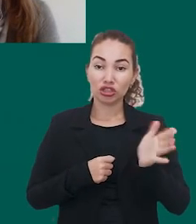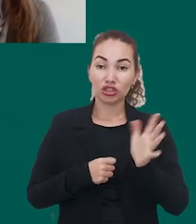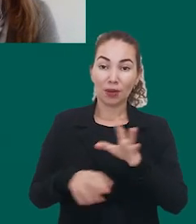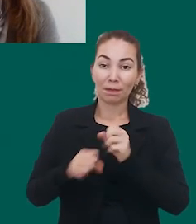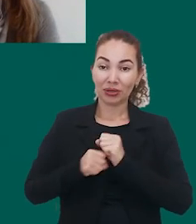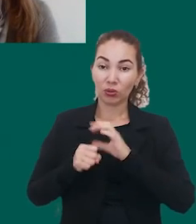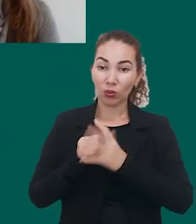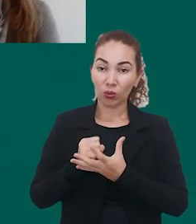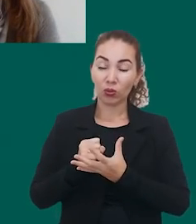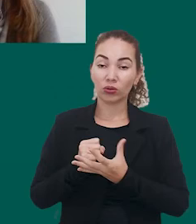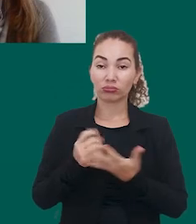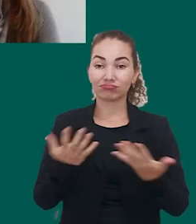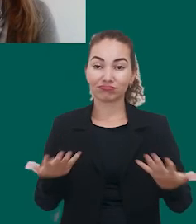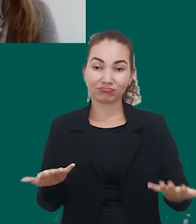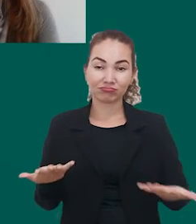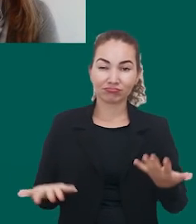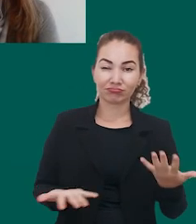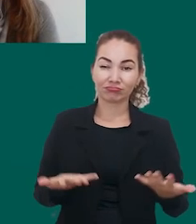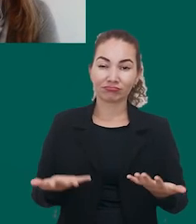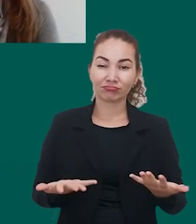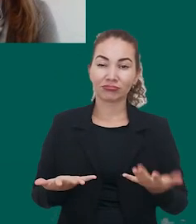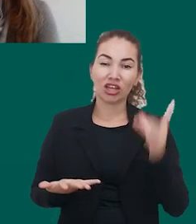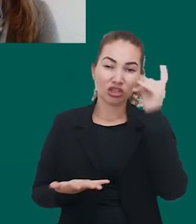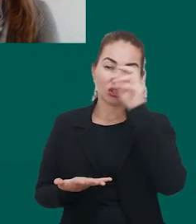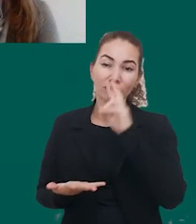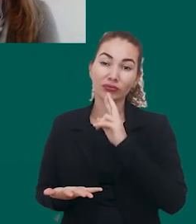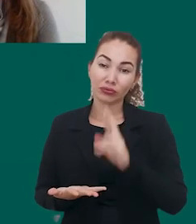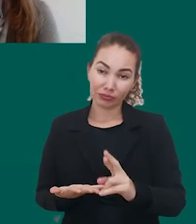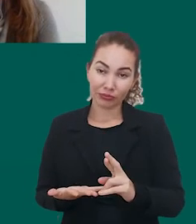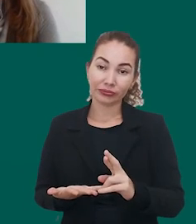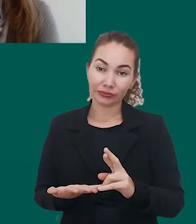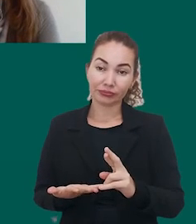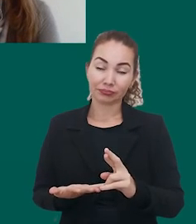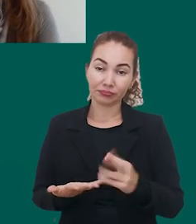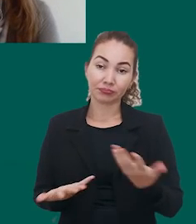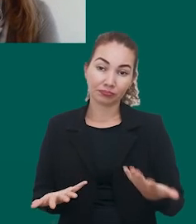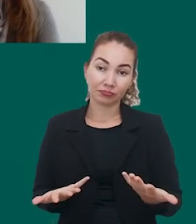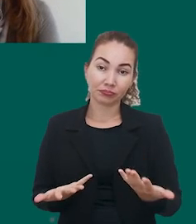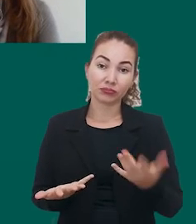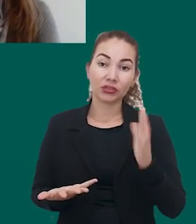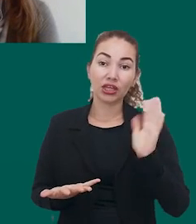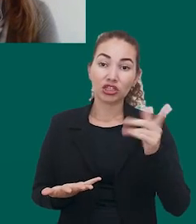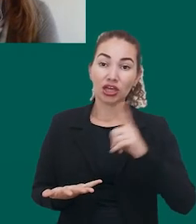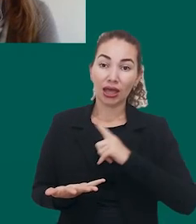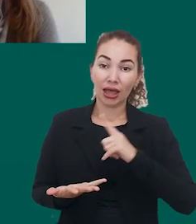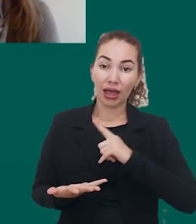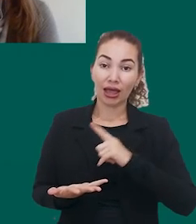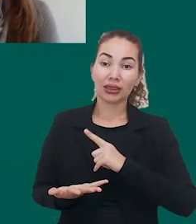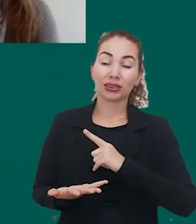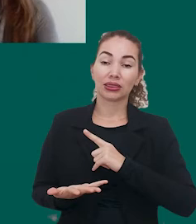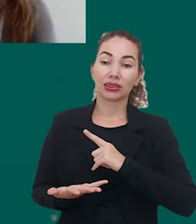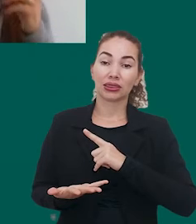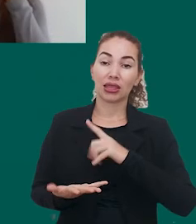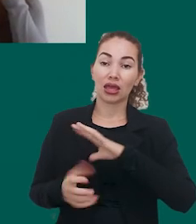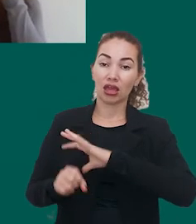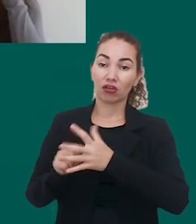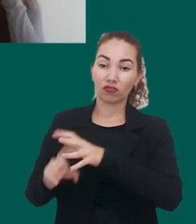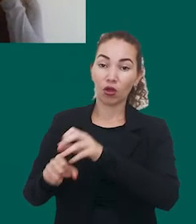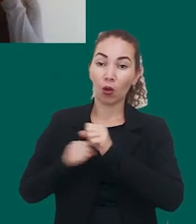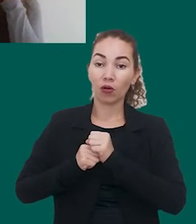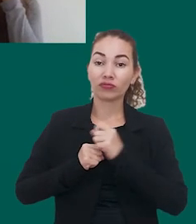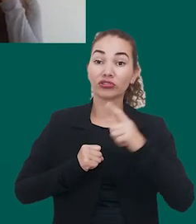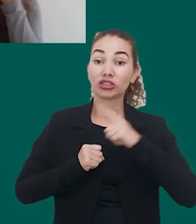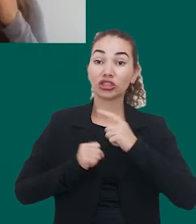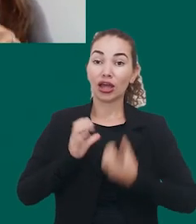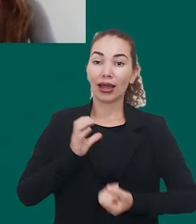Covid. Márcia, é difícil responder isso, tá? Quem já teve Covid, teoricamente, cria anticorpos e algum